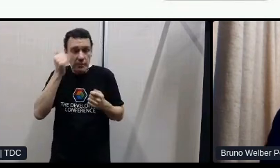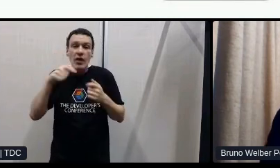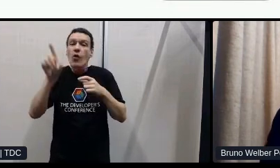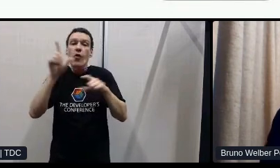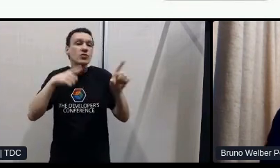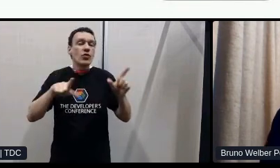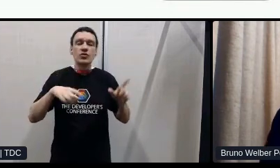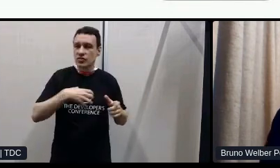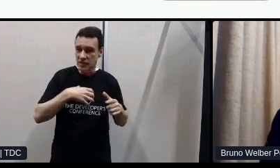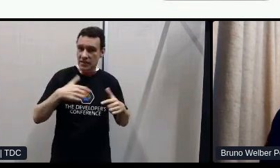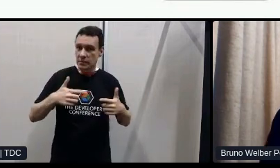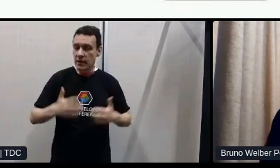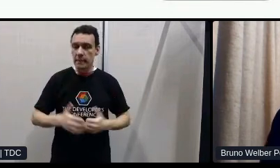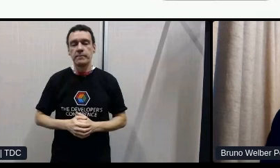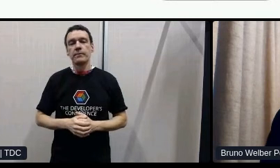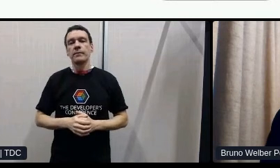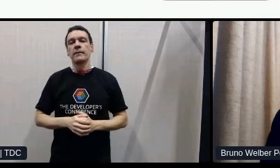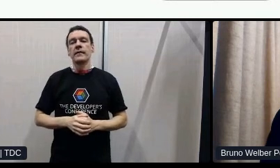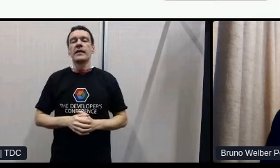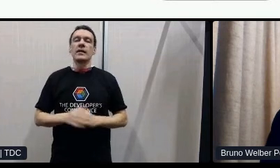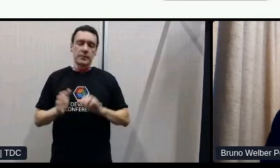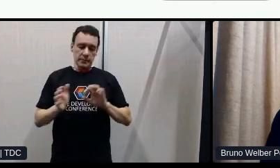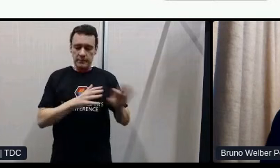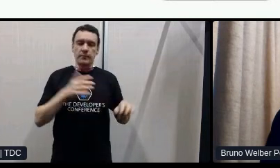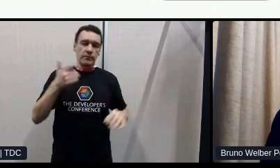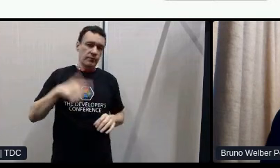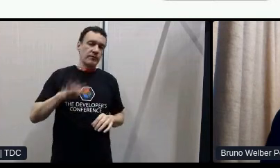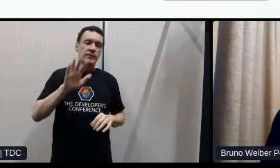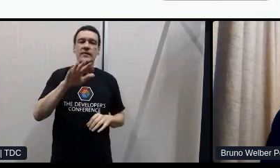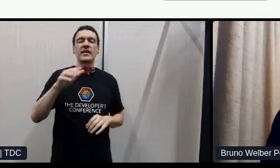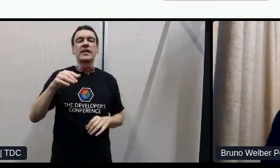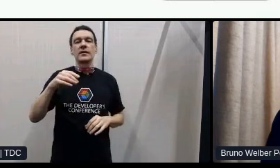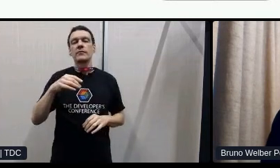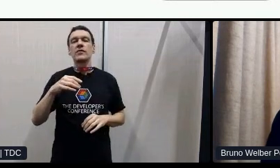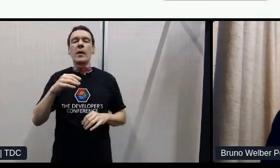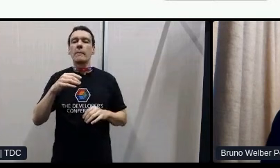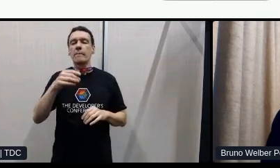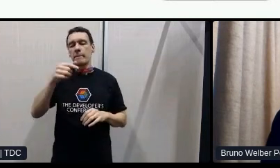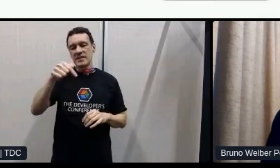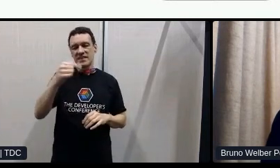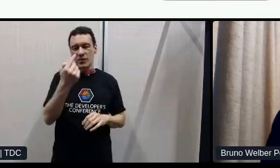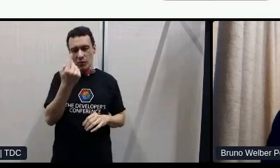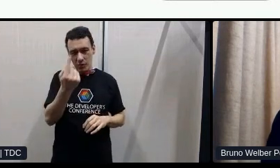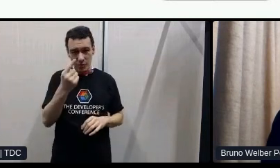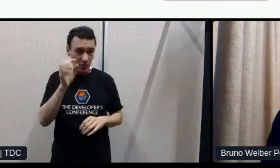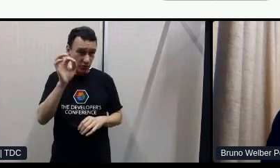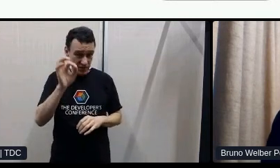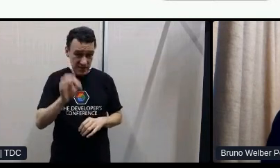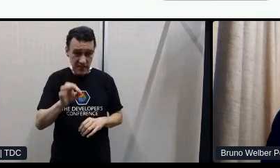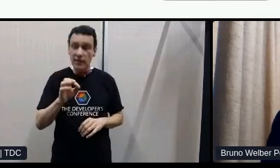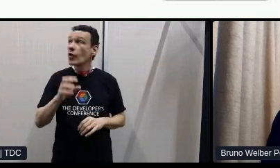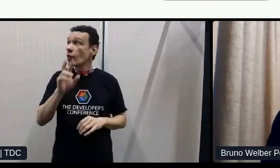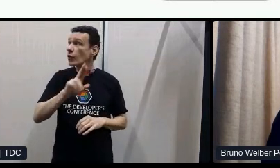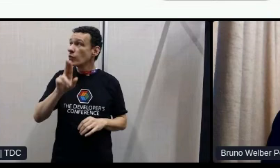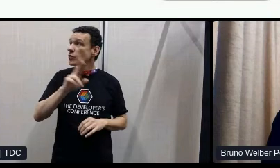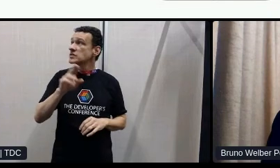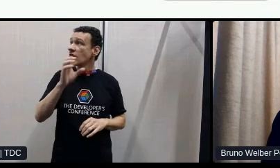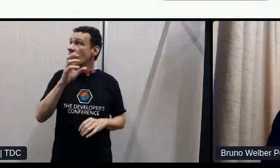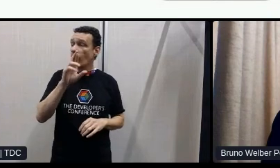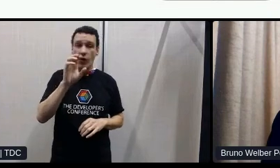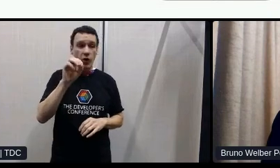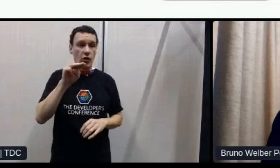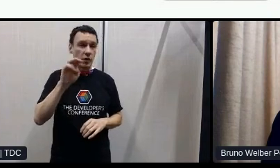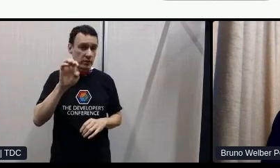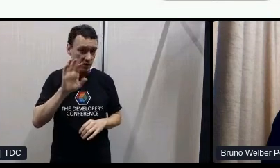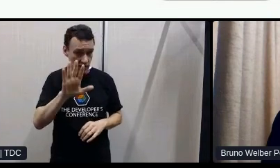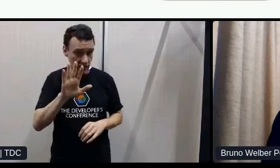Outro ponto interessante: 71,1% das pessoas utilizam o Chrome, mantendo a tendência também entre as pessoas, né, que